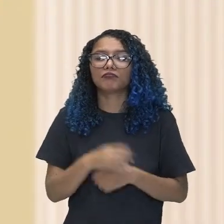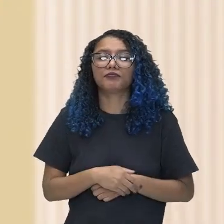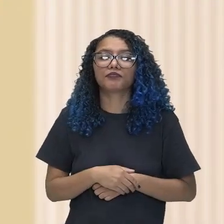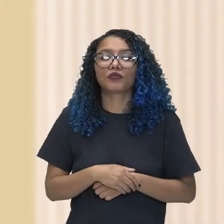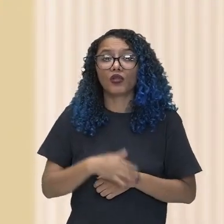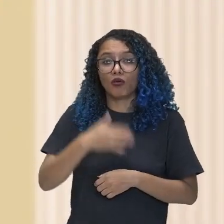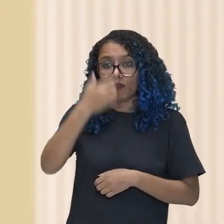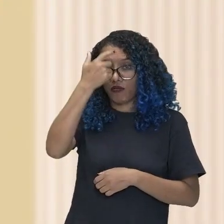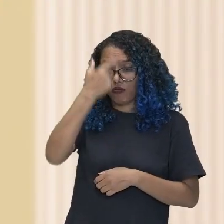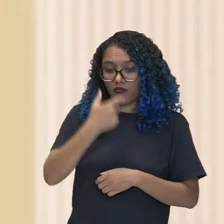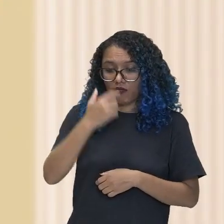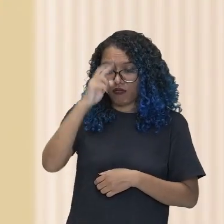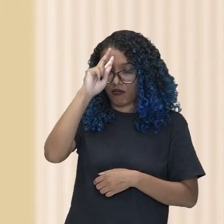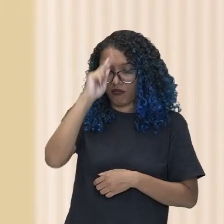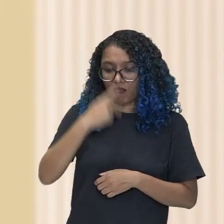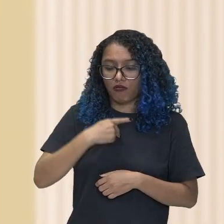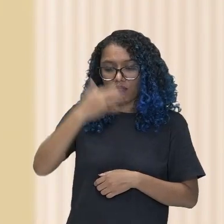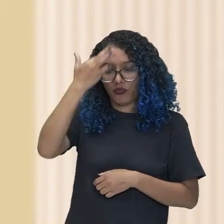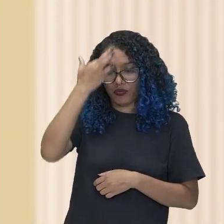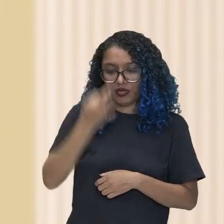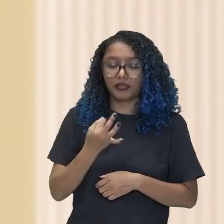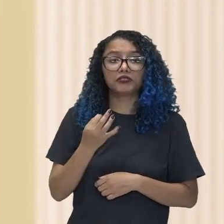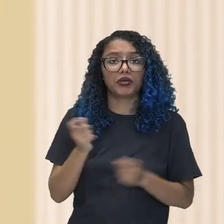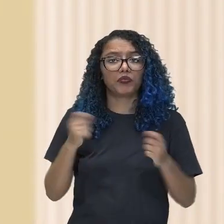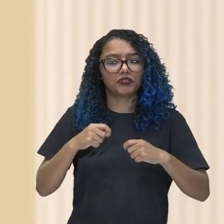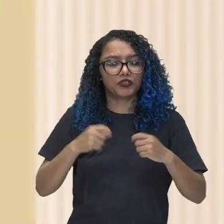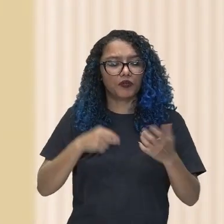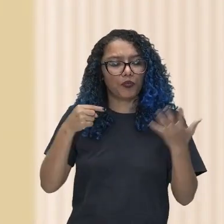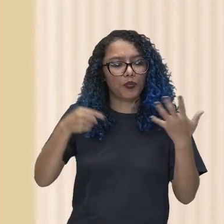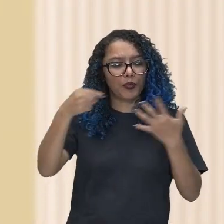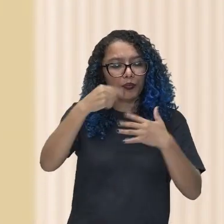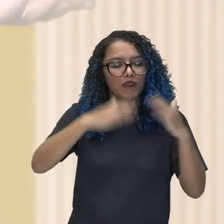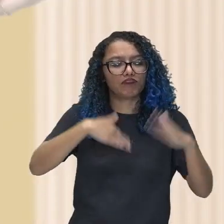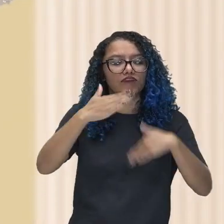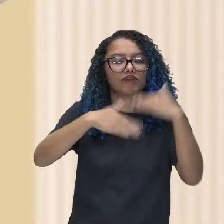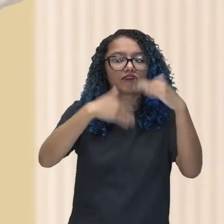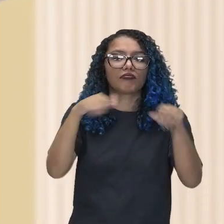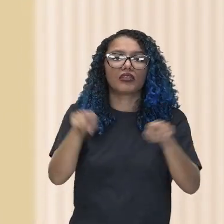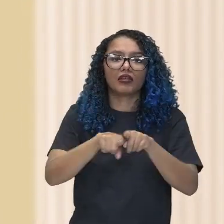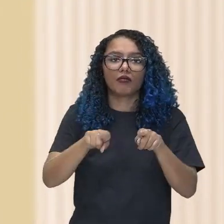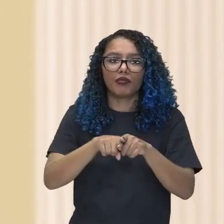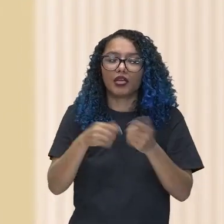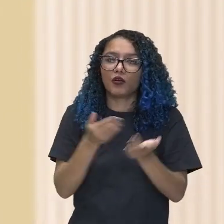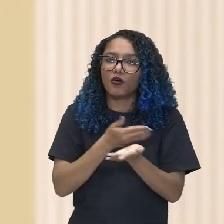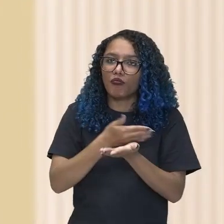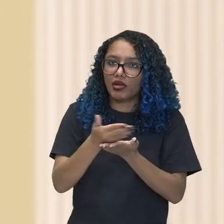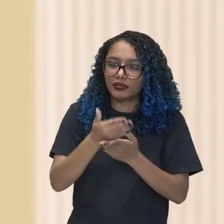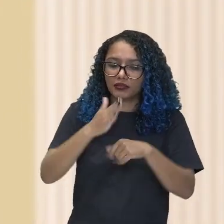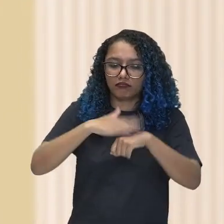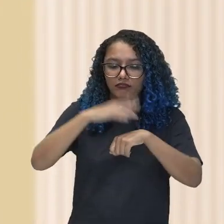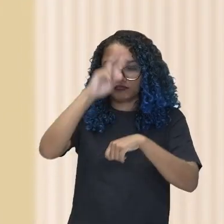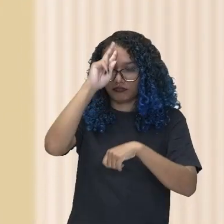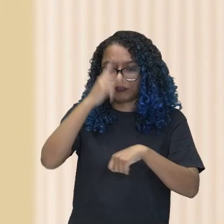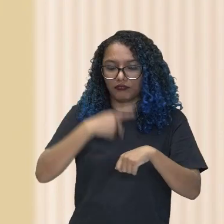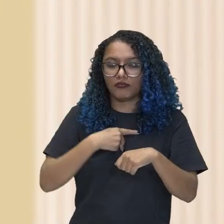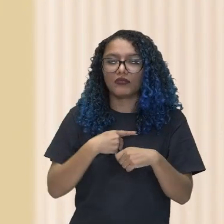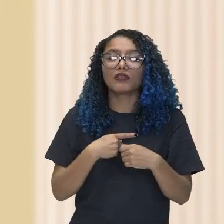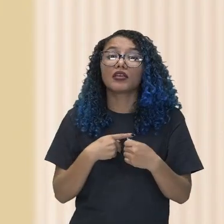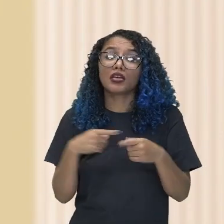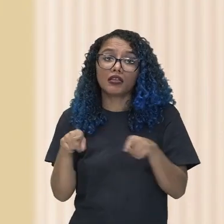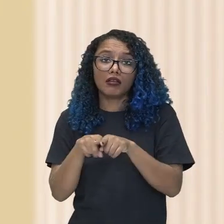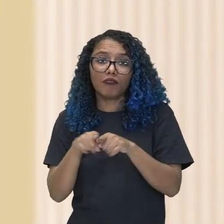etapas que nós podemos desenvolver, né? Começando pelo autoconhecimento, indo até as